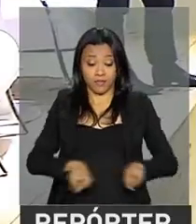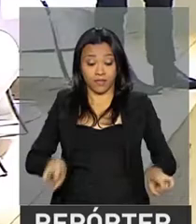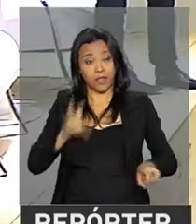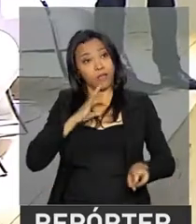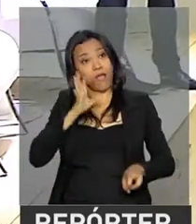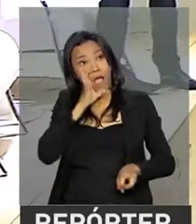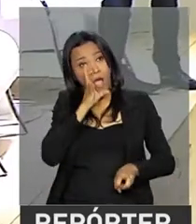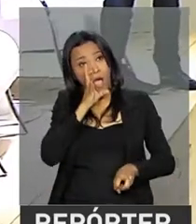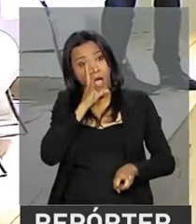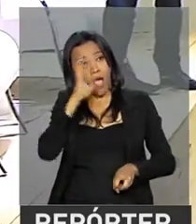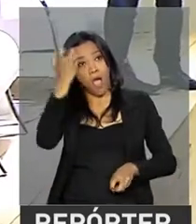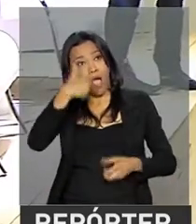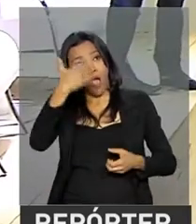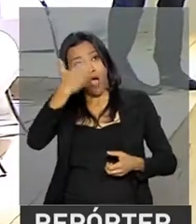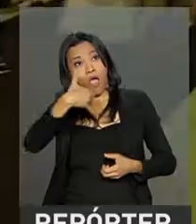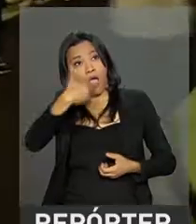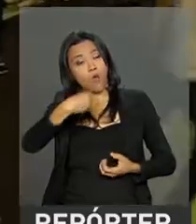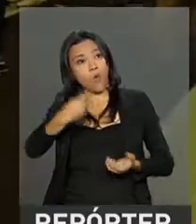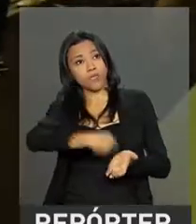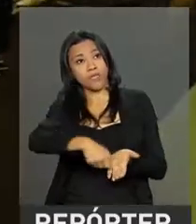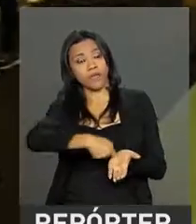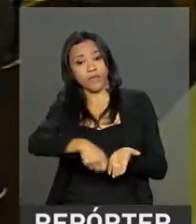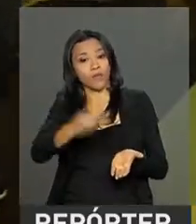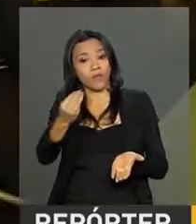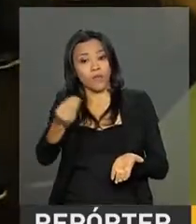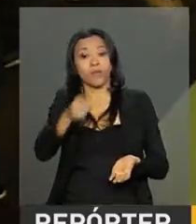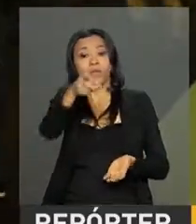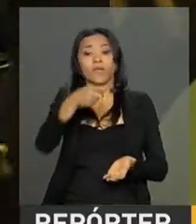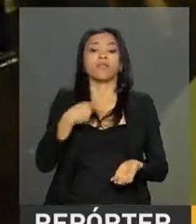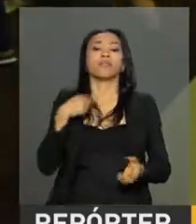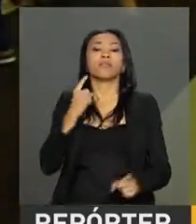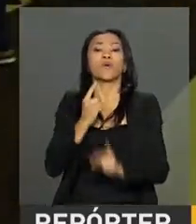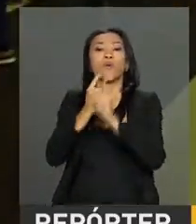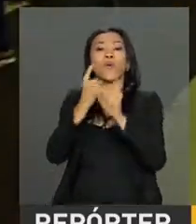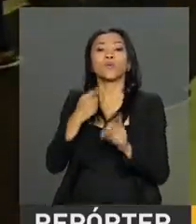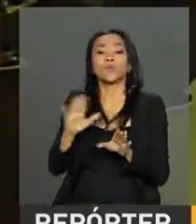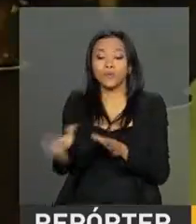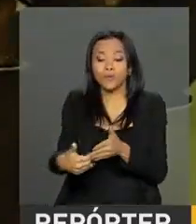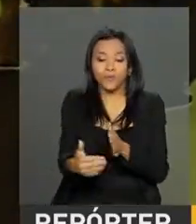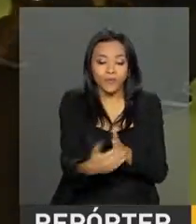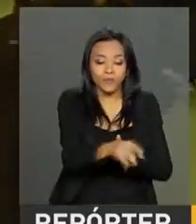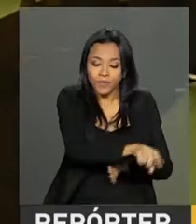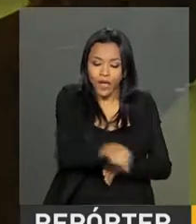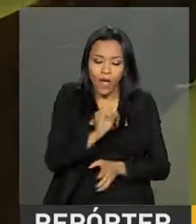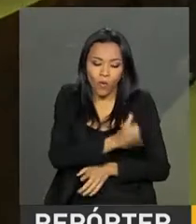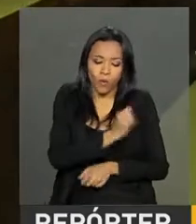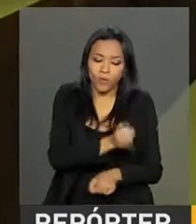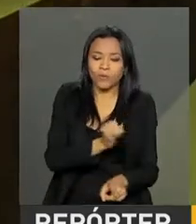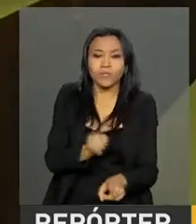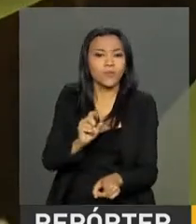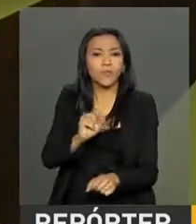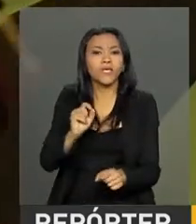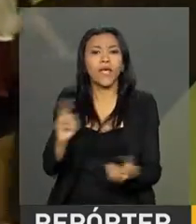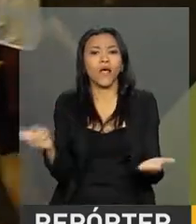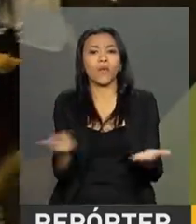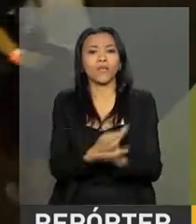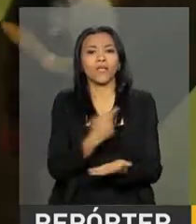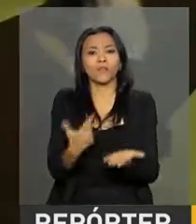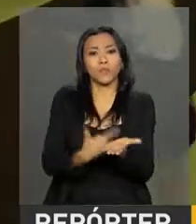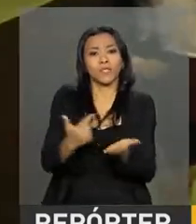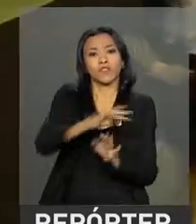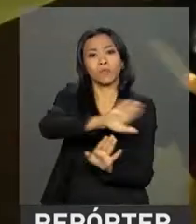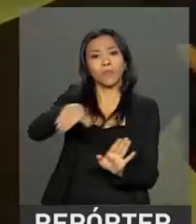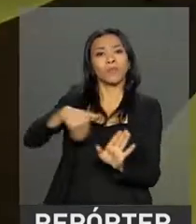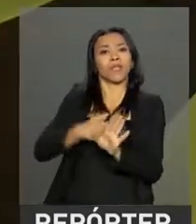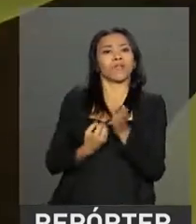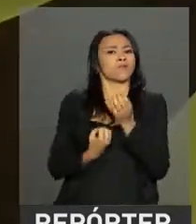agora ouvem sobre a arte de escrever. Eu vim fazer um encontro com os meus leitores, contando para eles os bastidores, o que está por trás